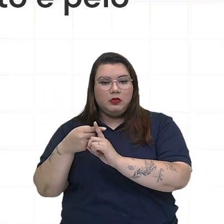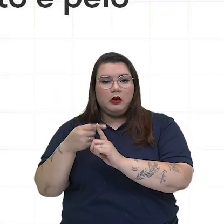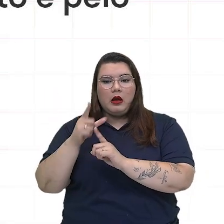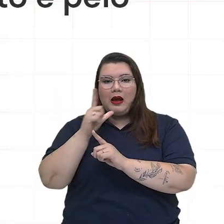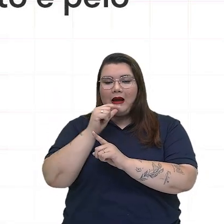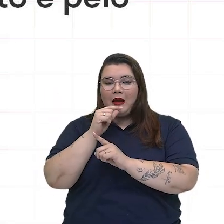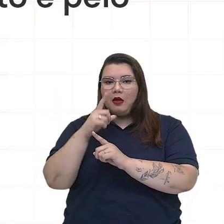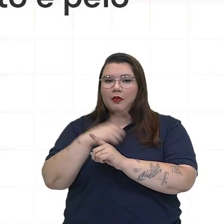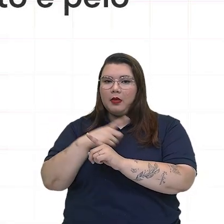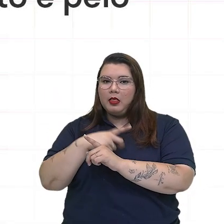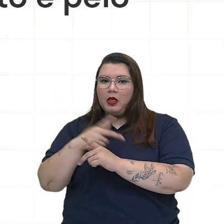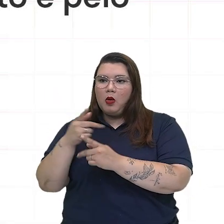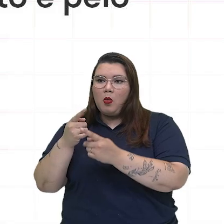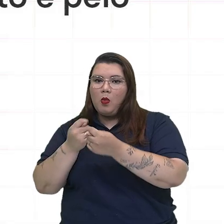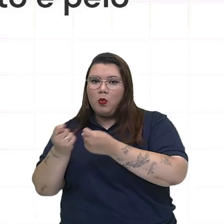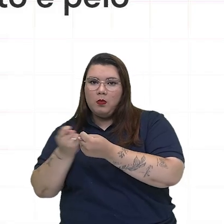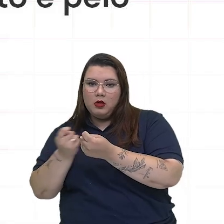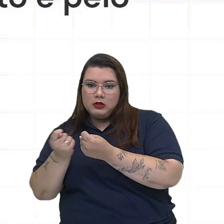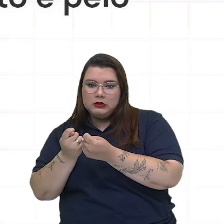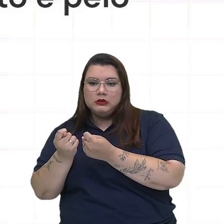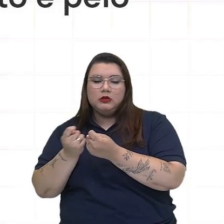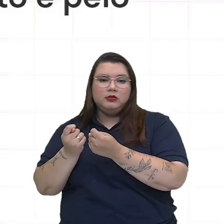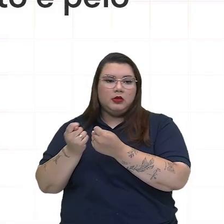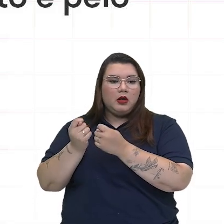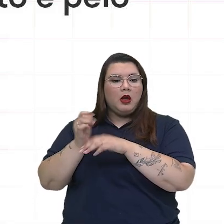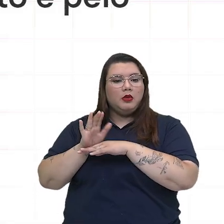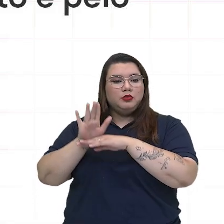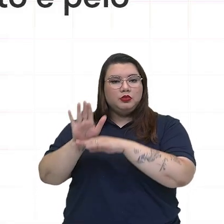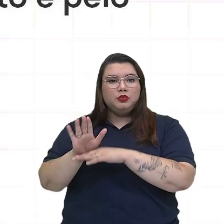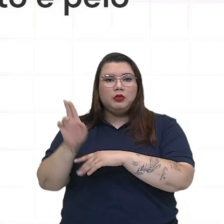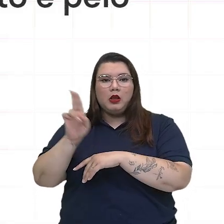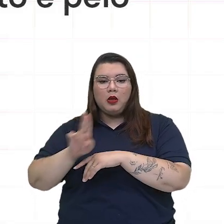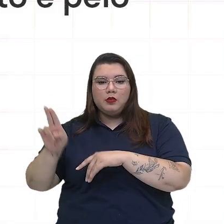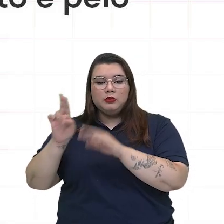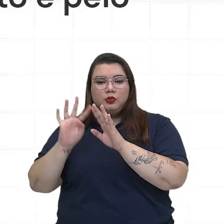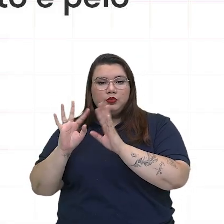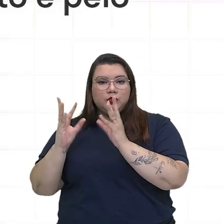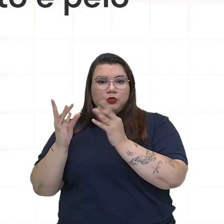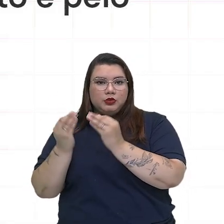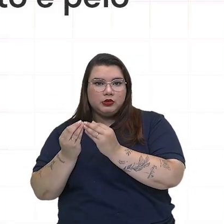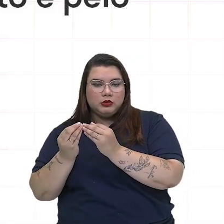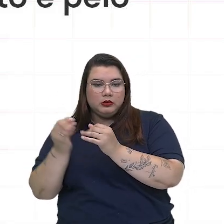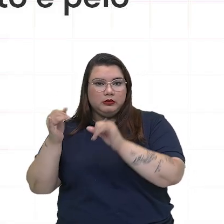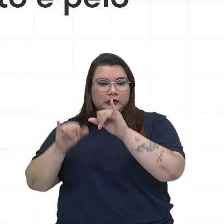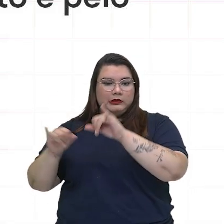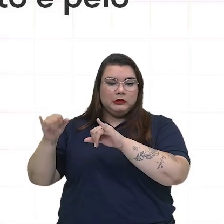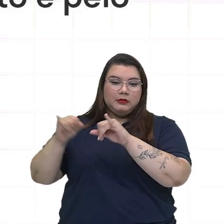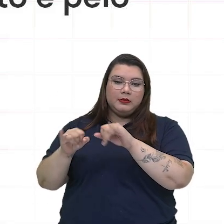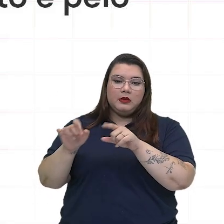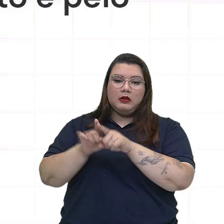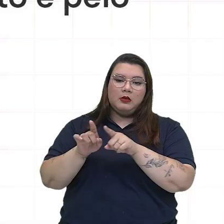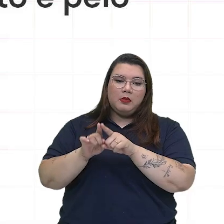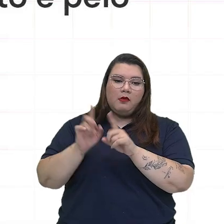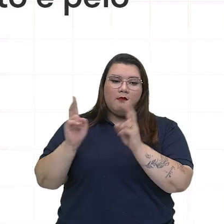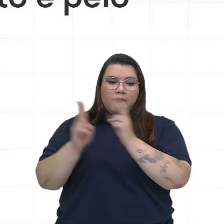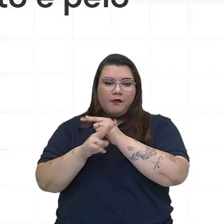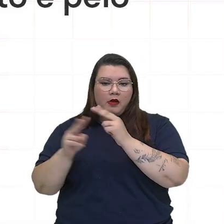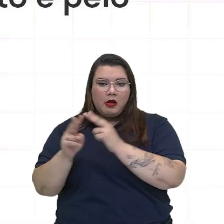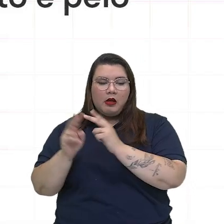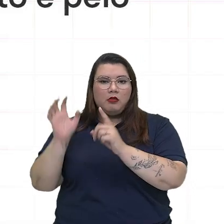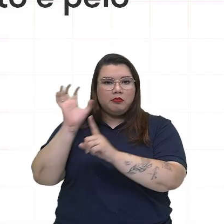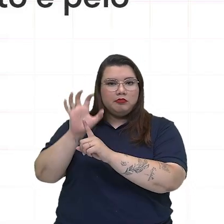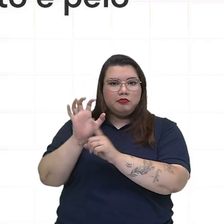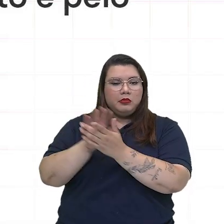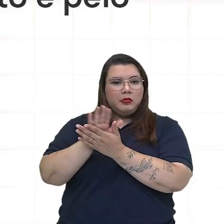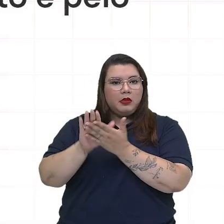Não perde muita água, tá? Ajuda na aplicação ali de fertilizantes e não é prejudicada pelo vento